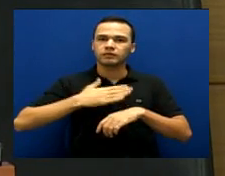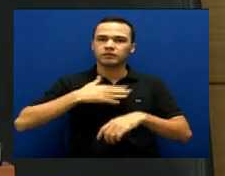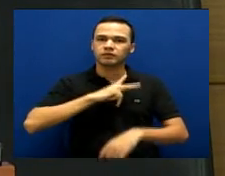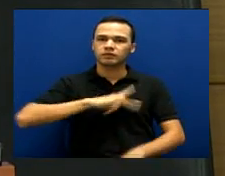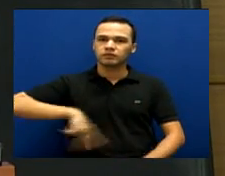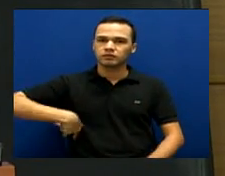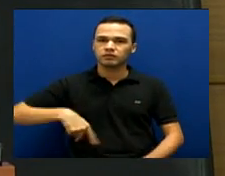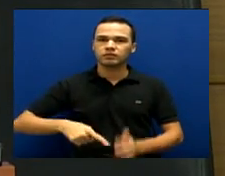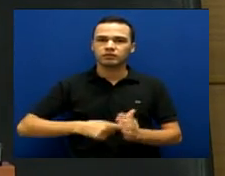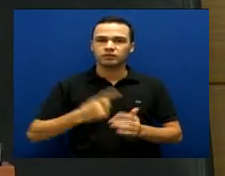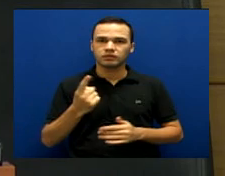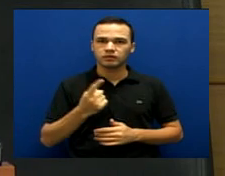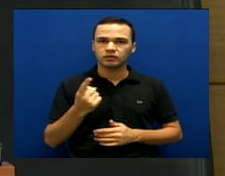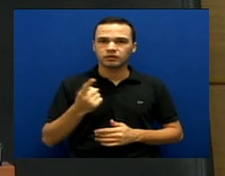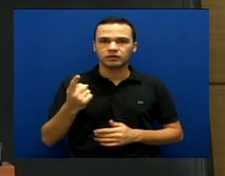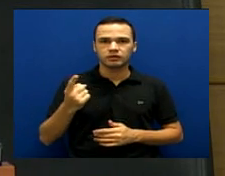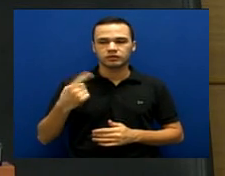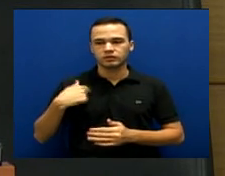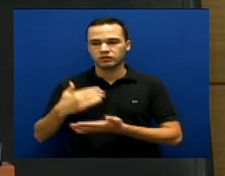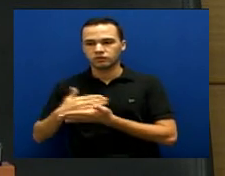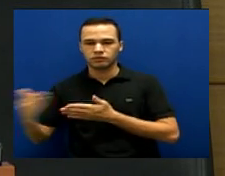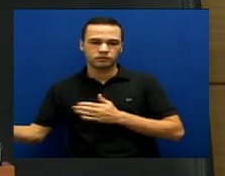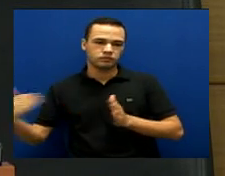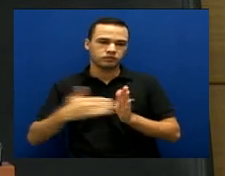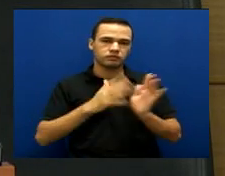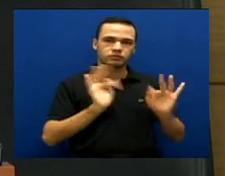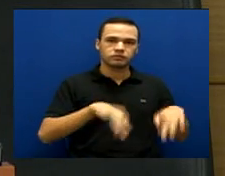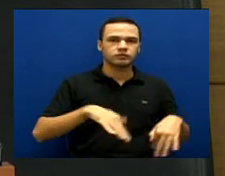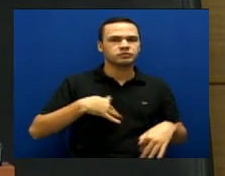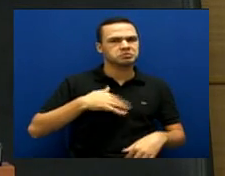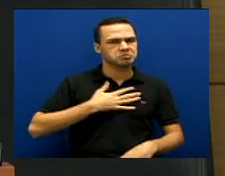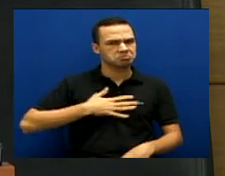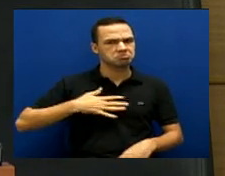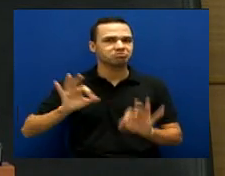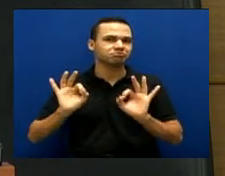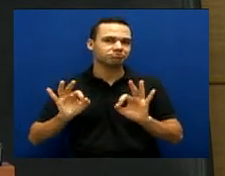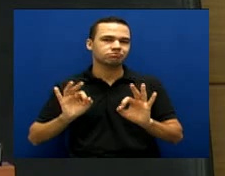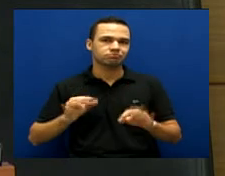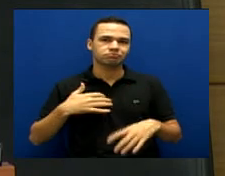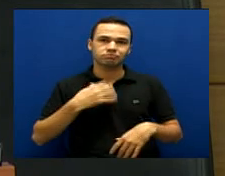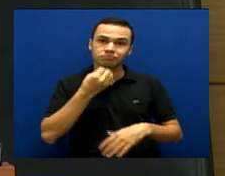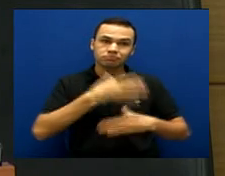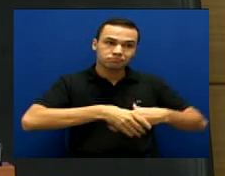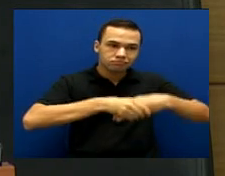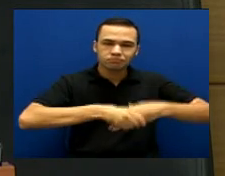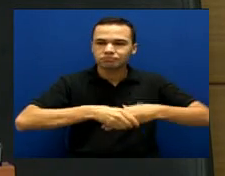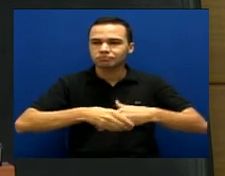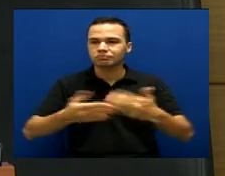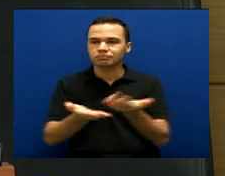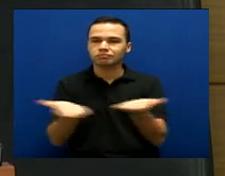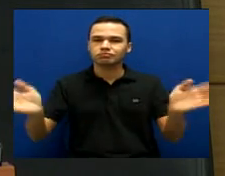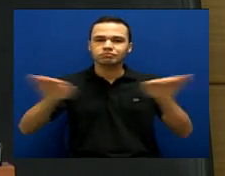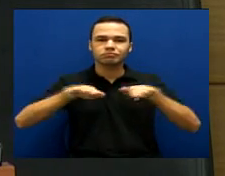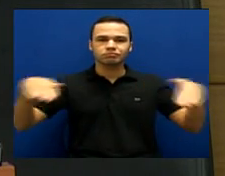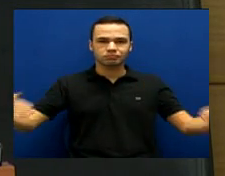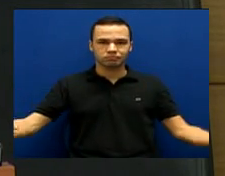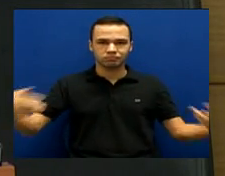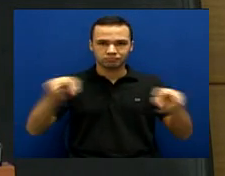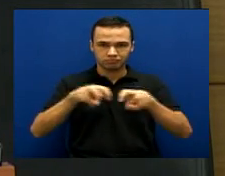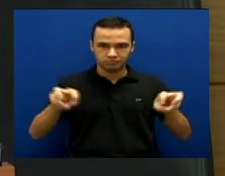do início ao fim é uma honra muito grande queria cumprimentar os membros da mesa o